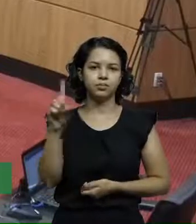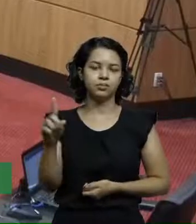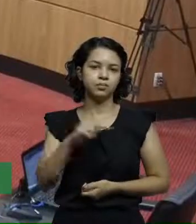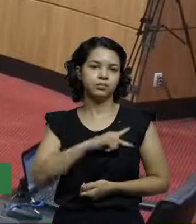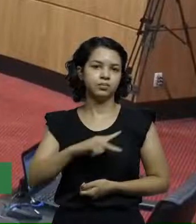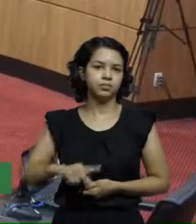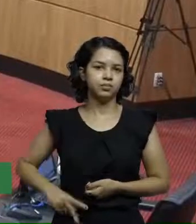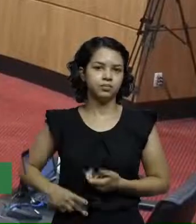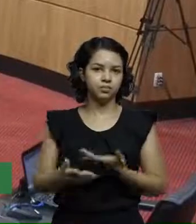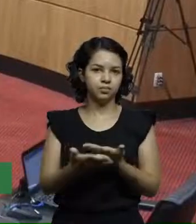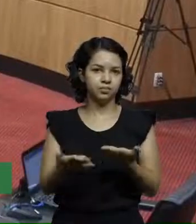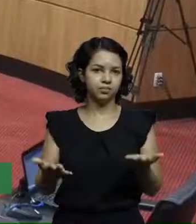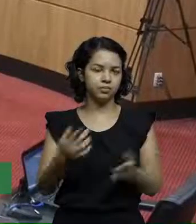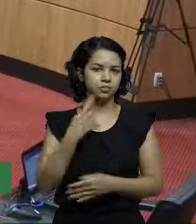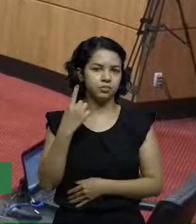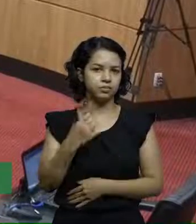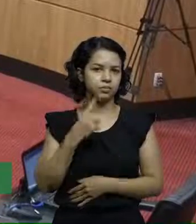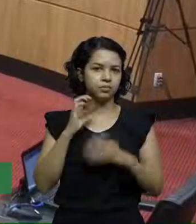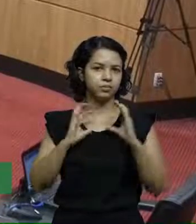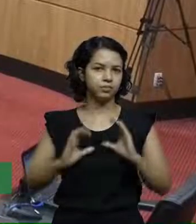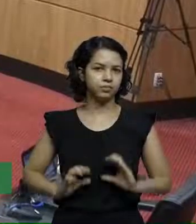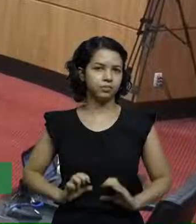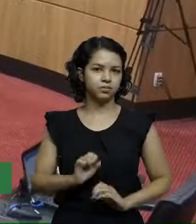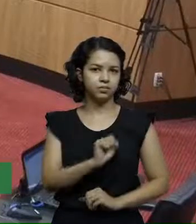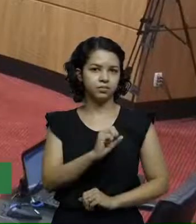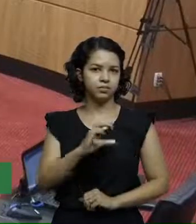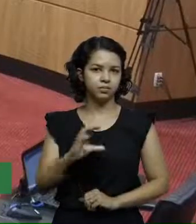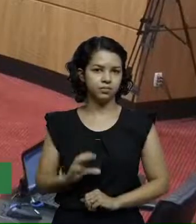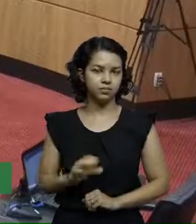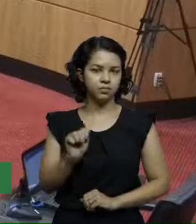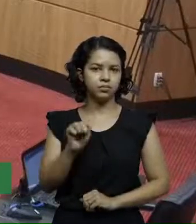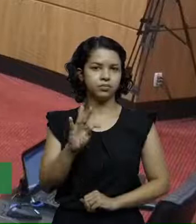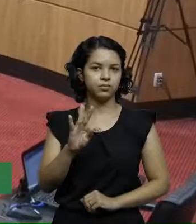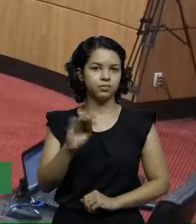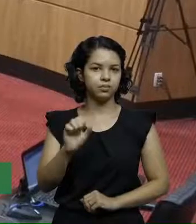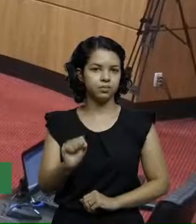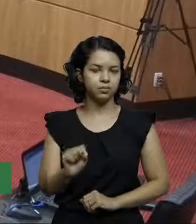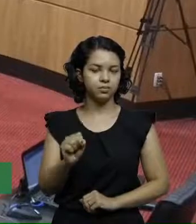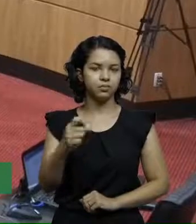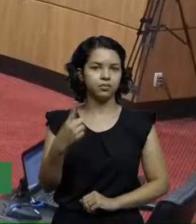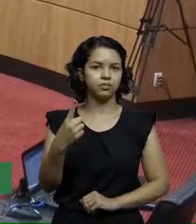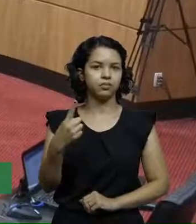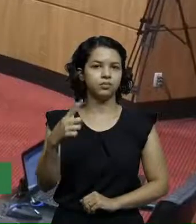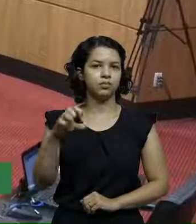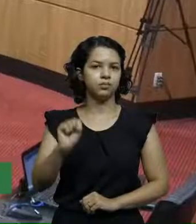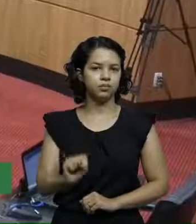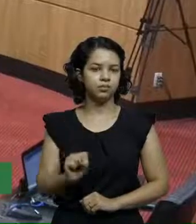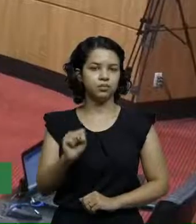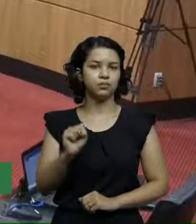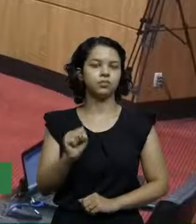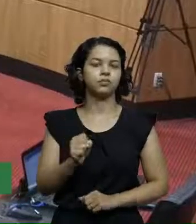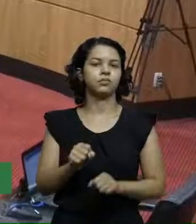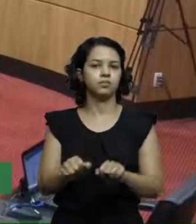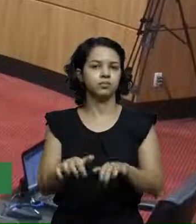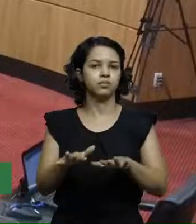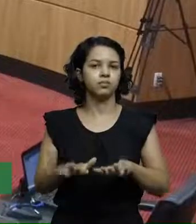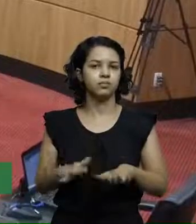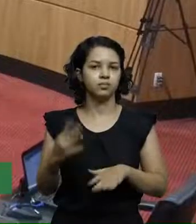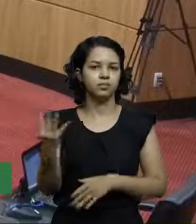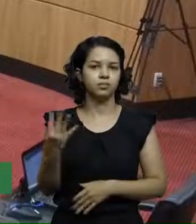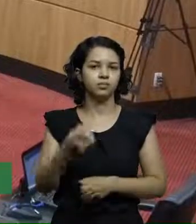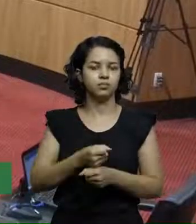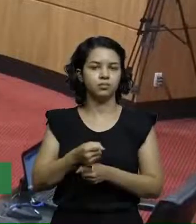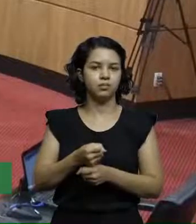colegas deputados, cidadãos catarinenses. Ata da 18ª sessão ordinária da 4ª sessão legislativa,